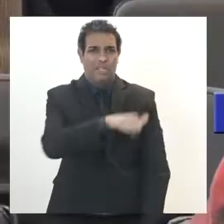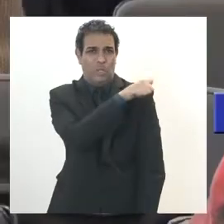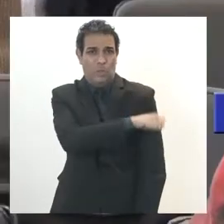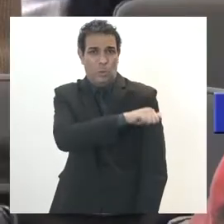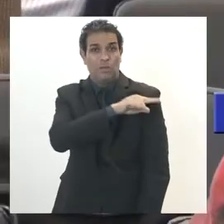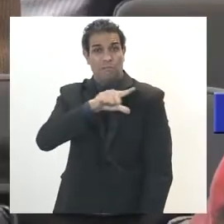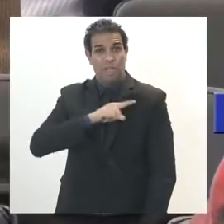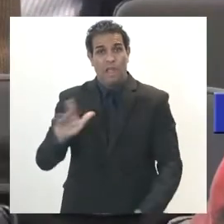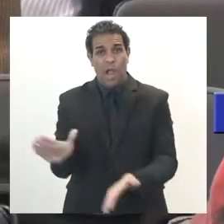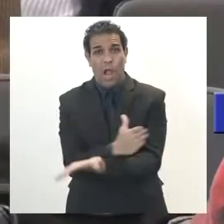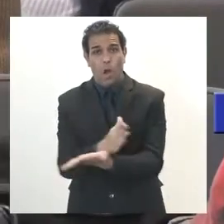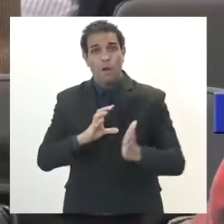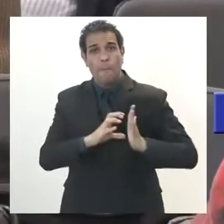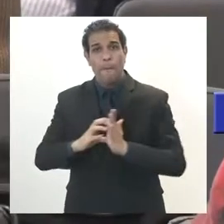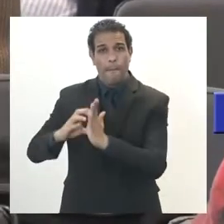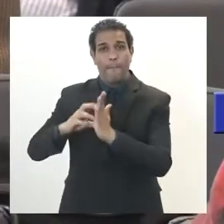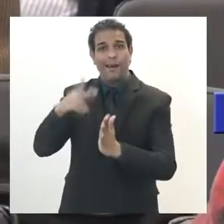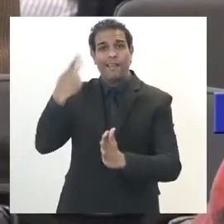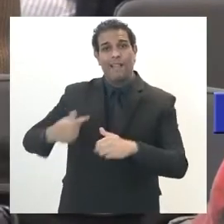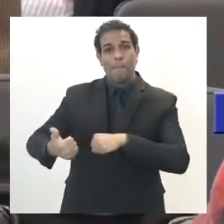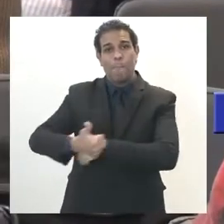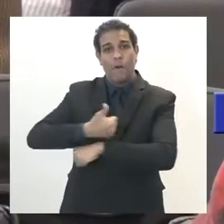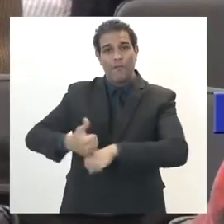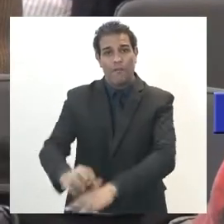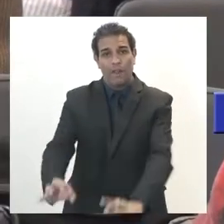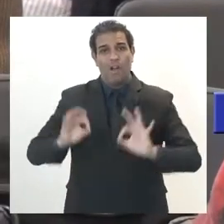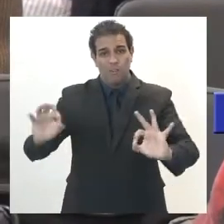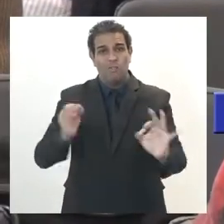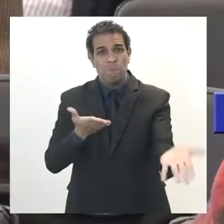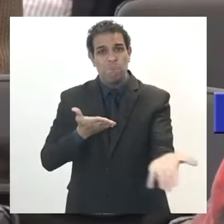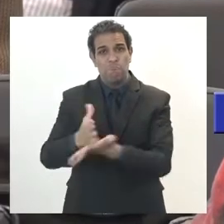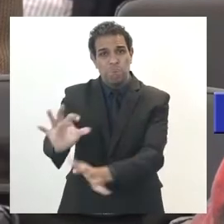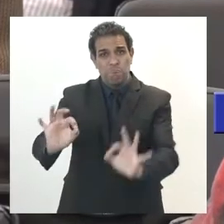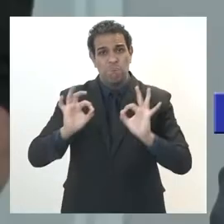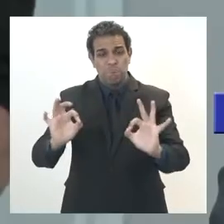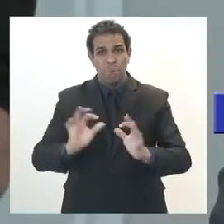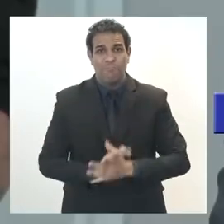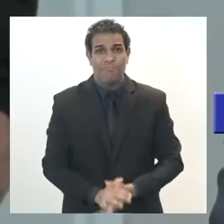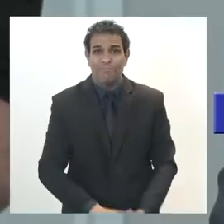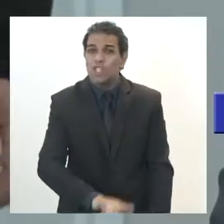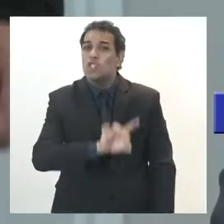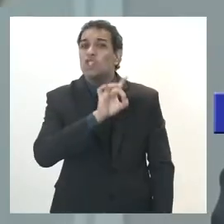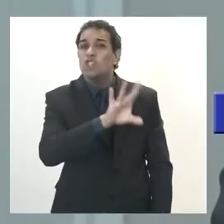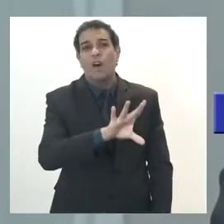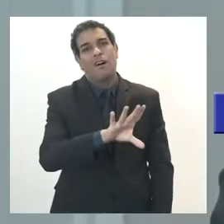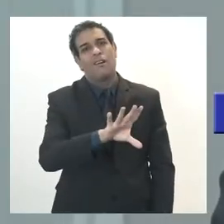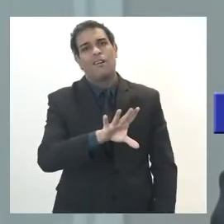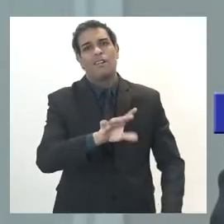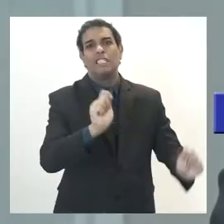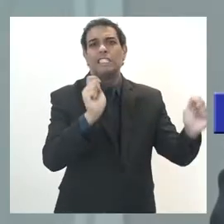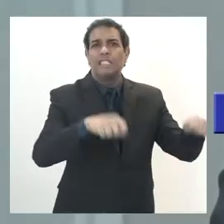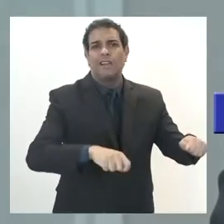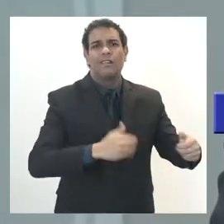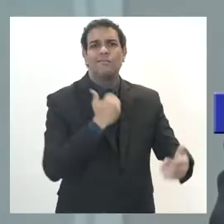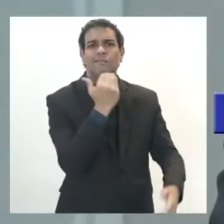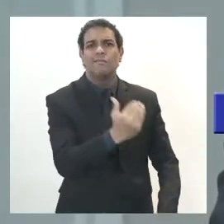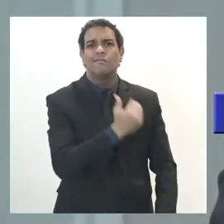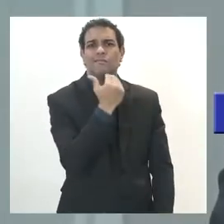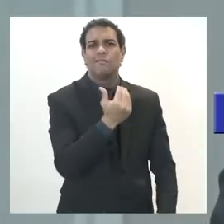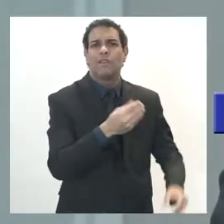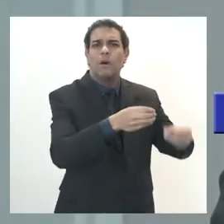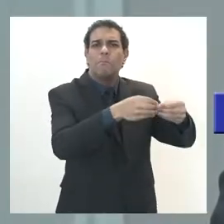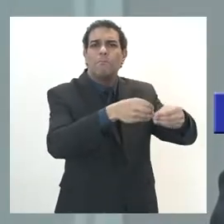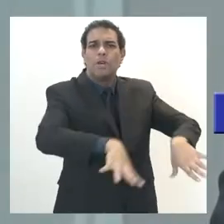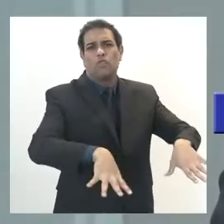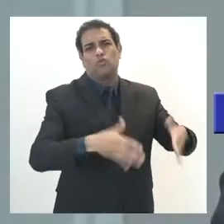cargos técnicos e nós não podemos admitir a